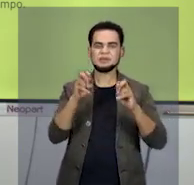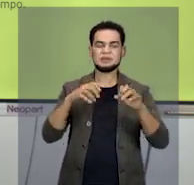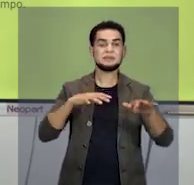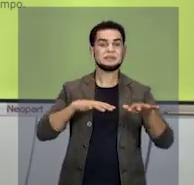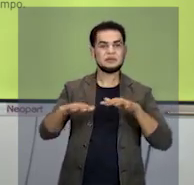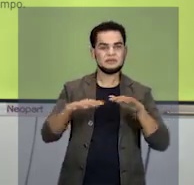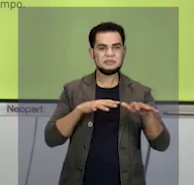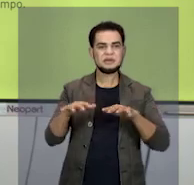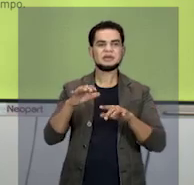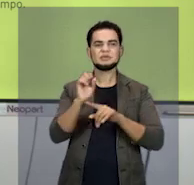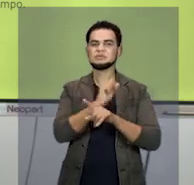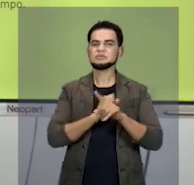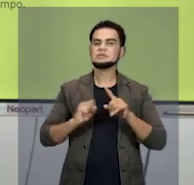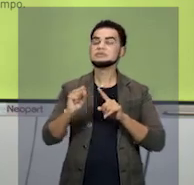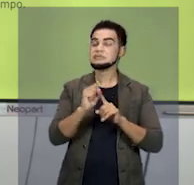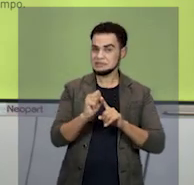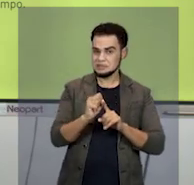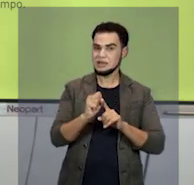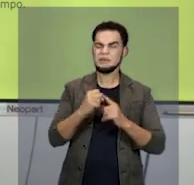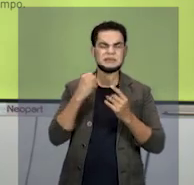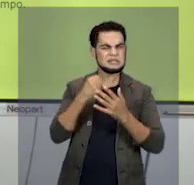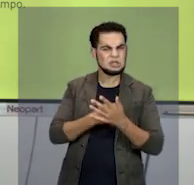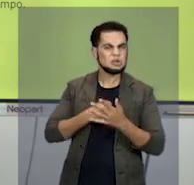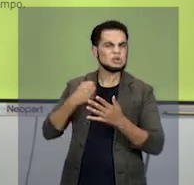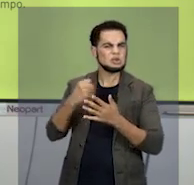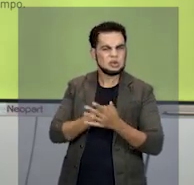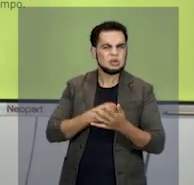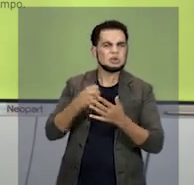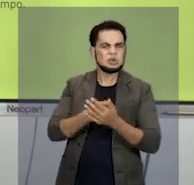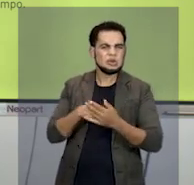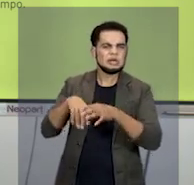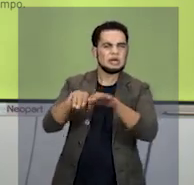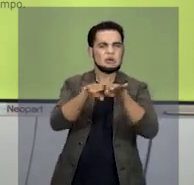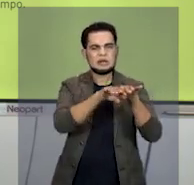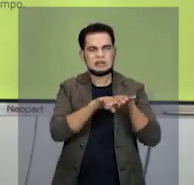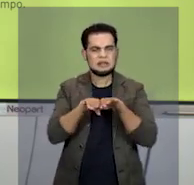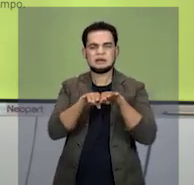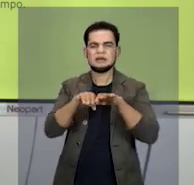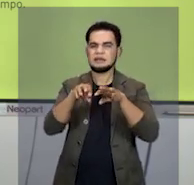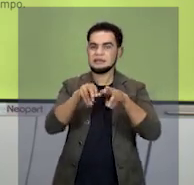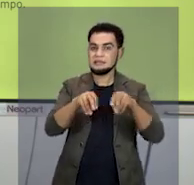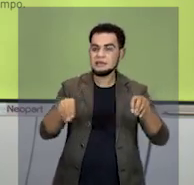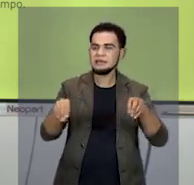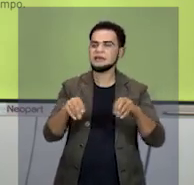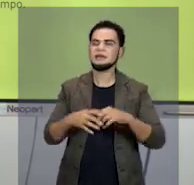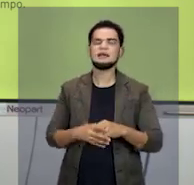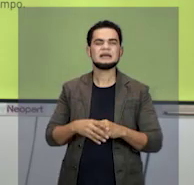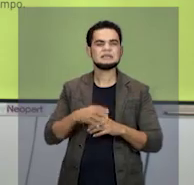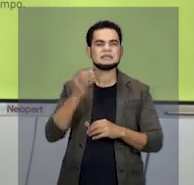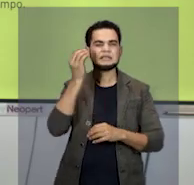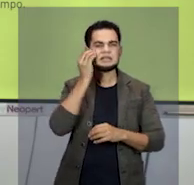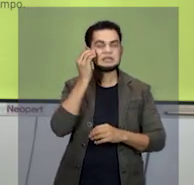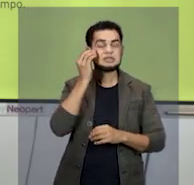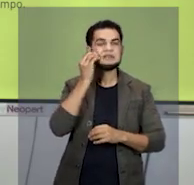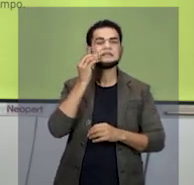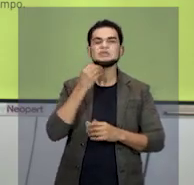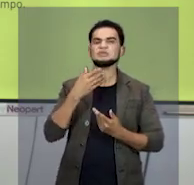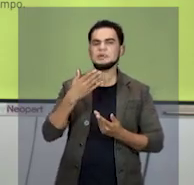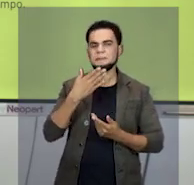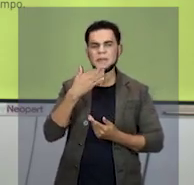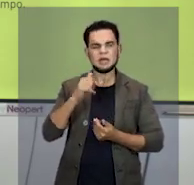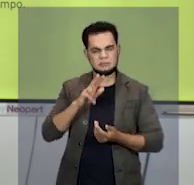movimentos sociais no campo, para essa luta igualitária da terra, essa busca melhor de se tornar também protagonista,